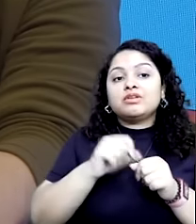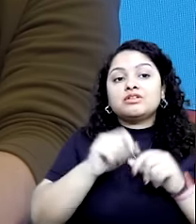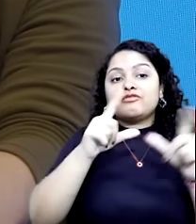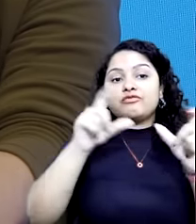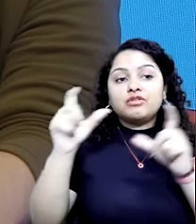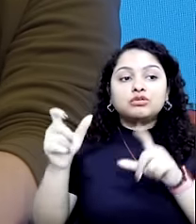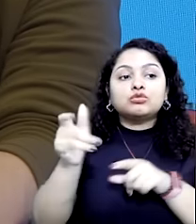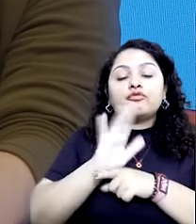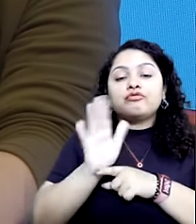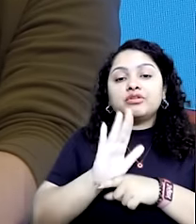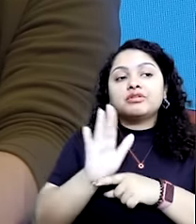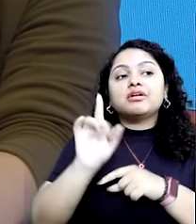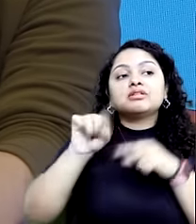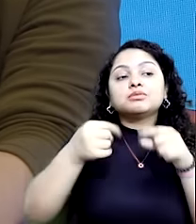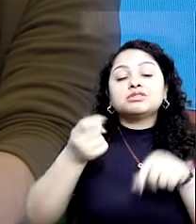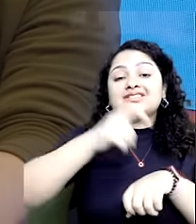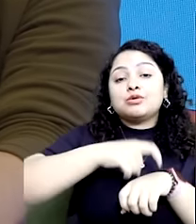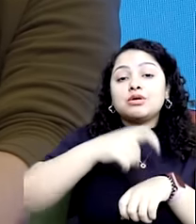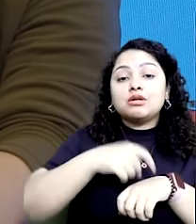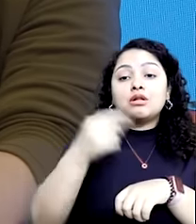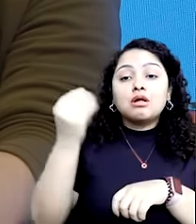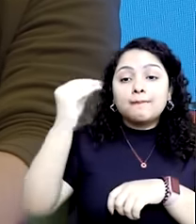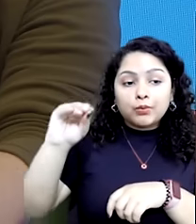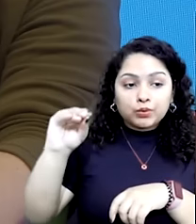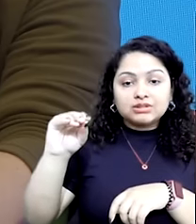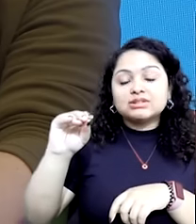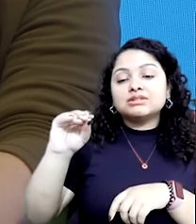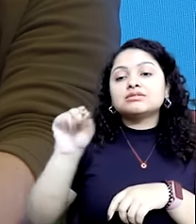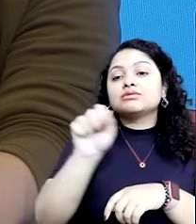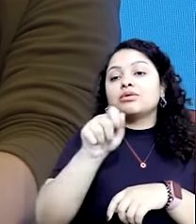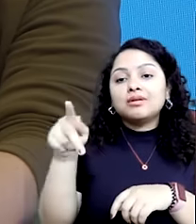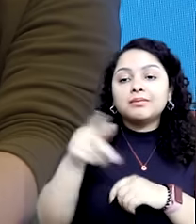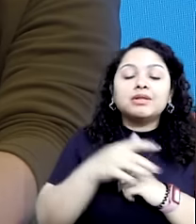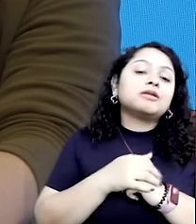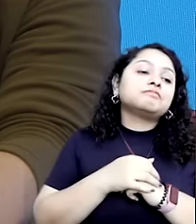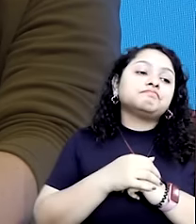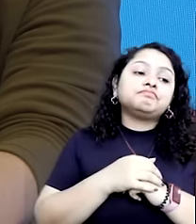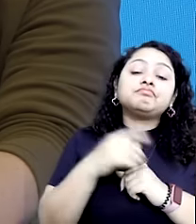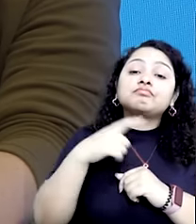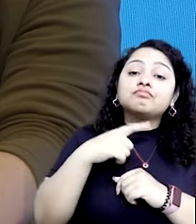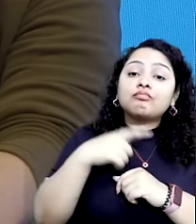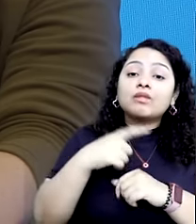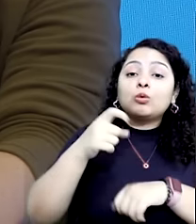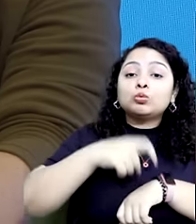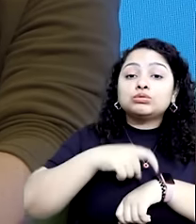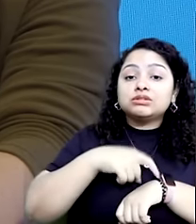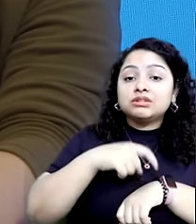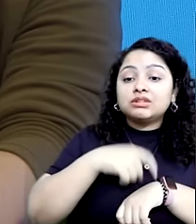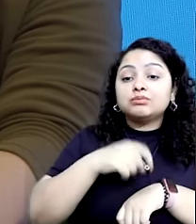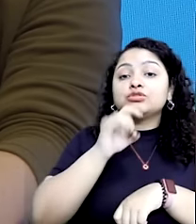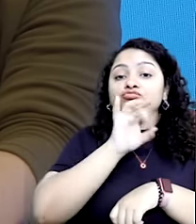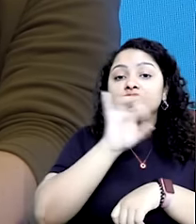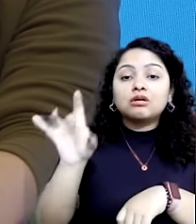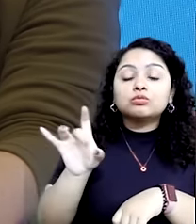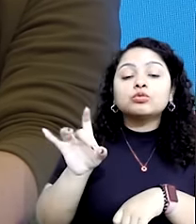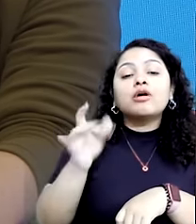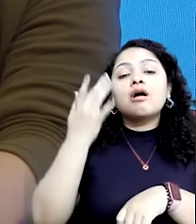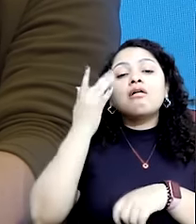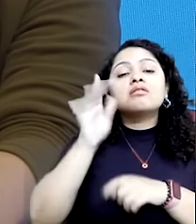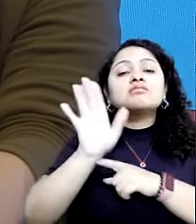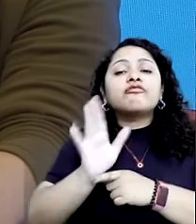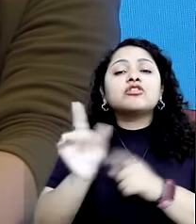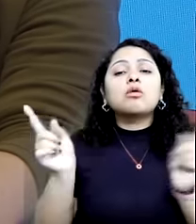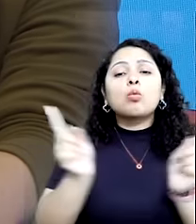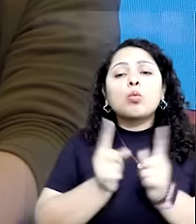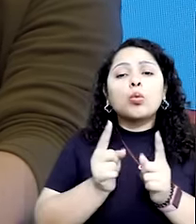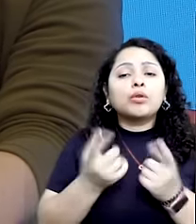alguns vídeos aí depois na hora que ela vai lá na colocar no no aplicativo né Tem lá o os tempo zinhos né de cada um aí fala assim ah esse vídeo ficou muito curto a não